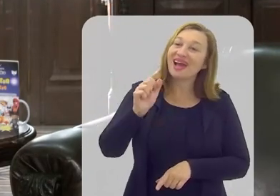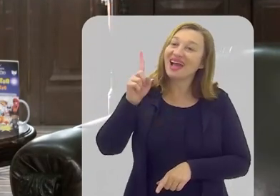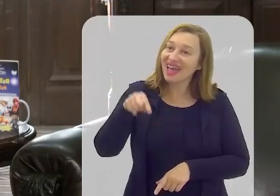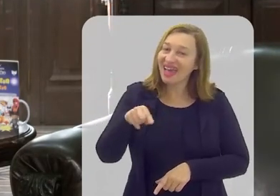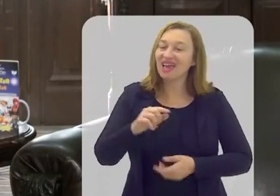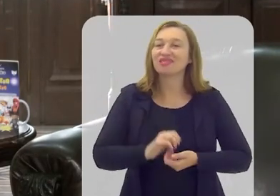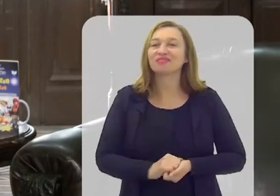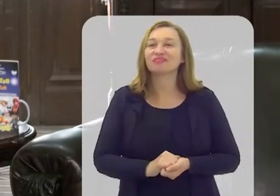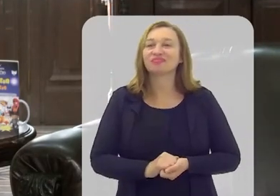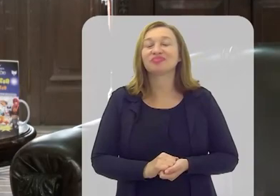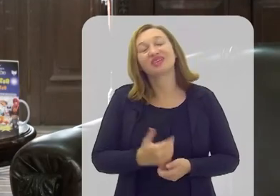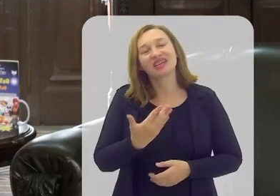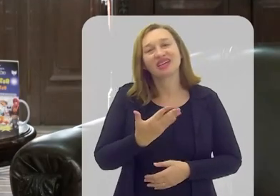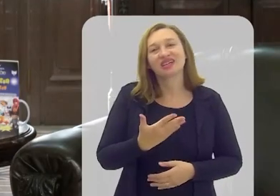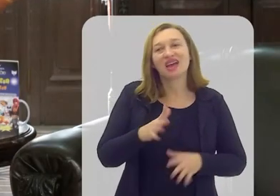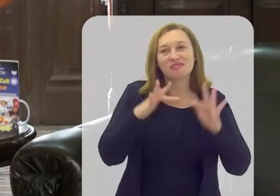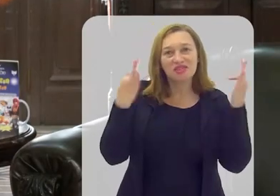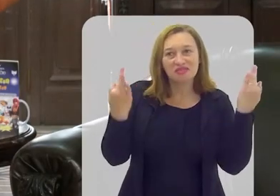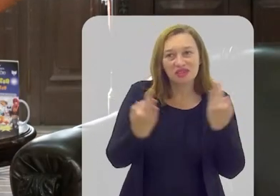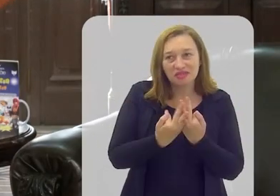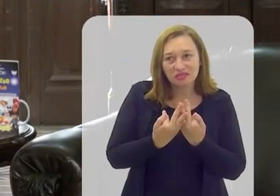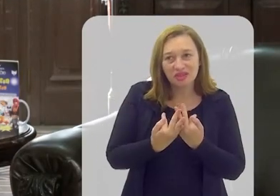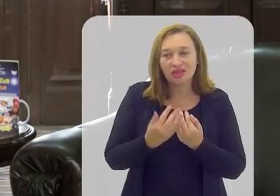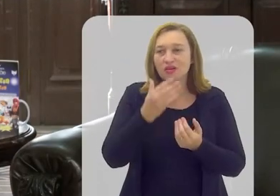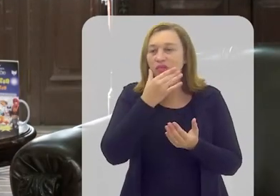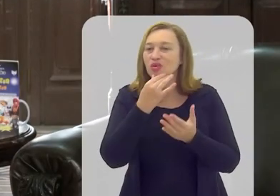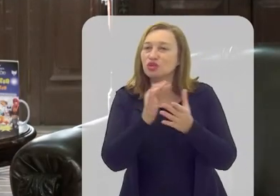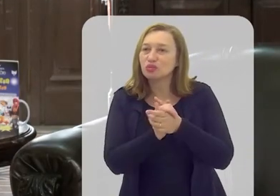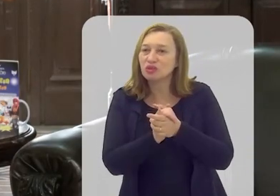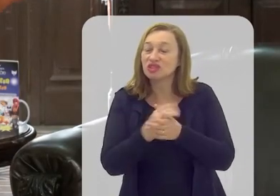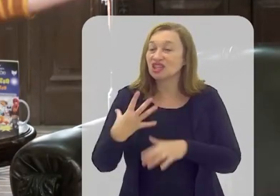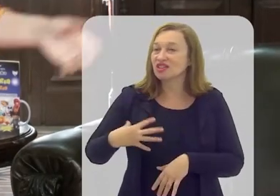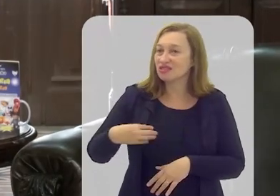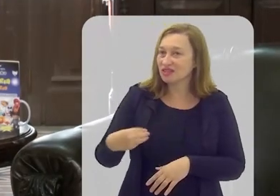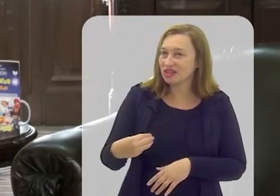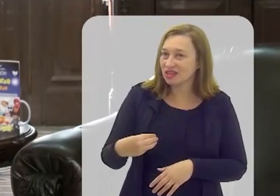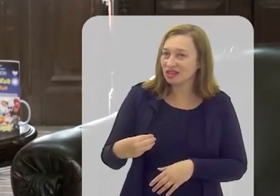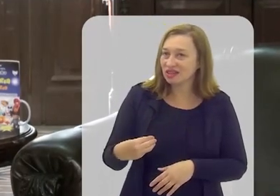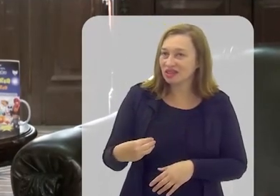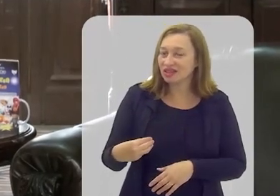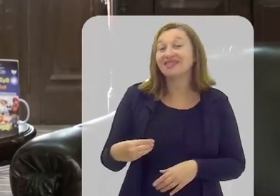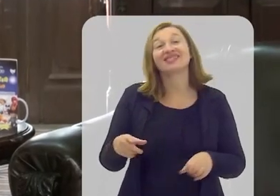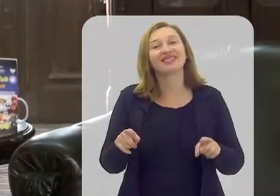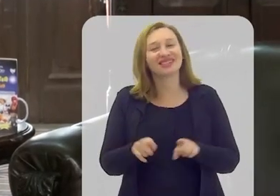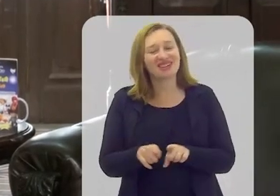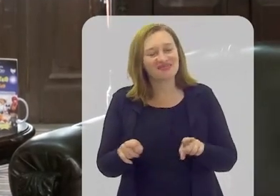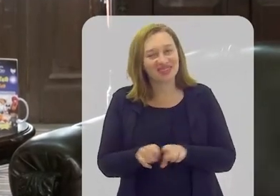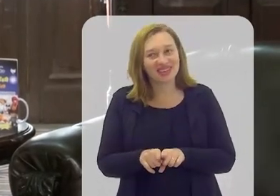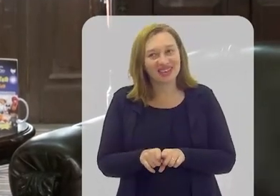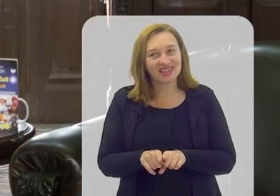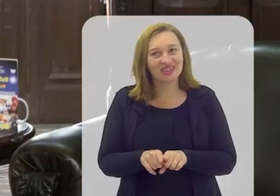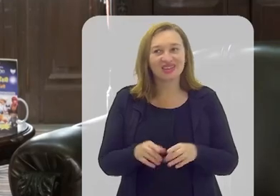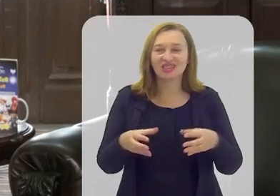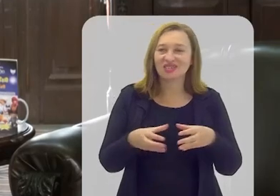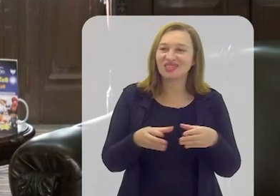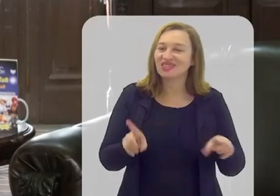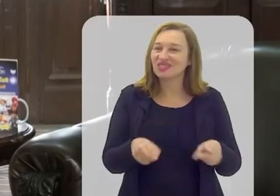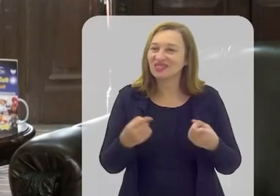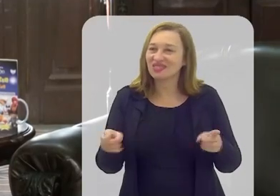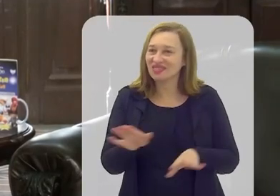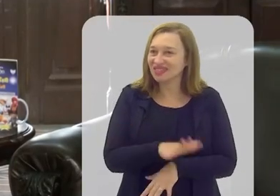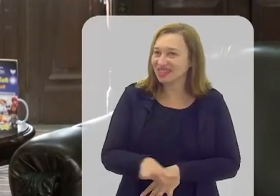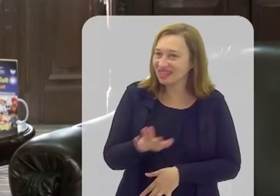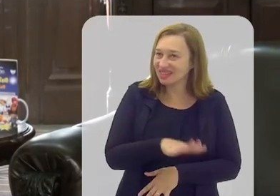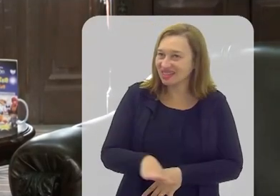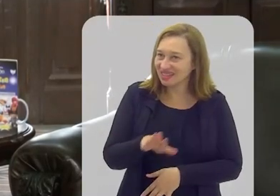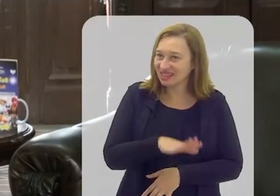Celeiro Santo em Macaé, aos meus queridos familiares, meu esposo e meus filhos, e os meus queridos também lá do Coral